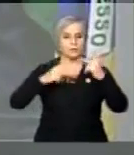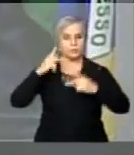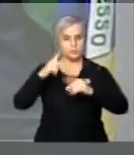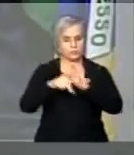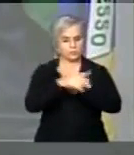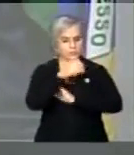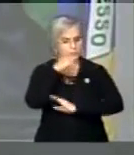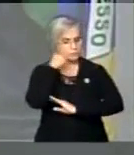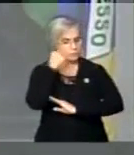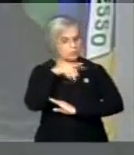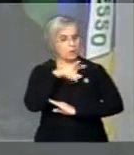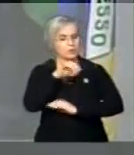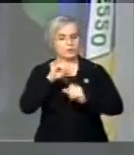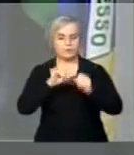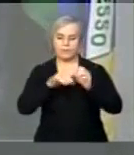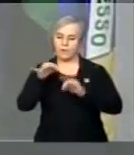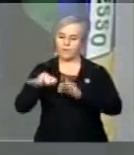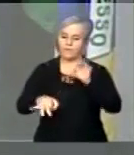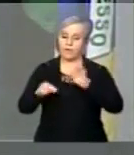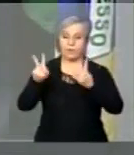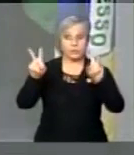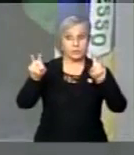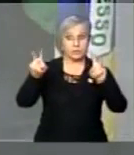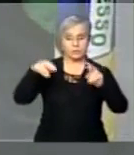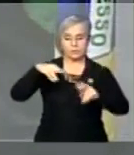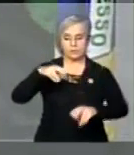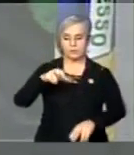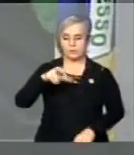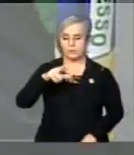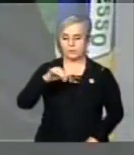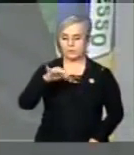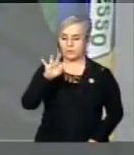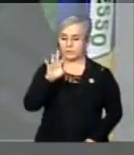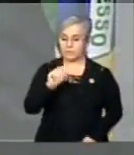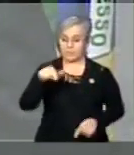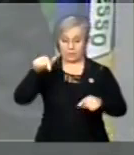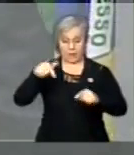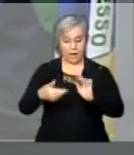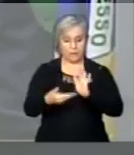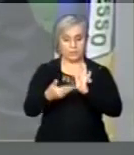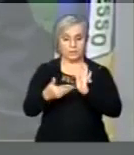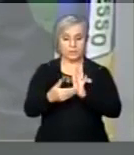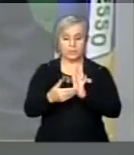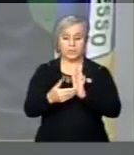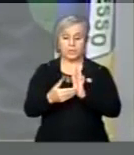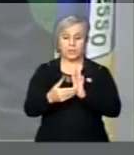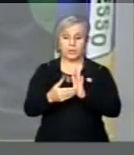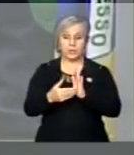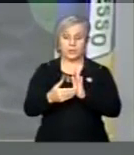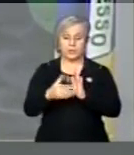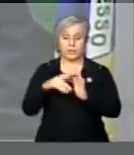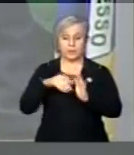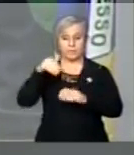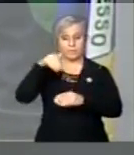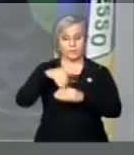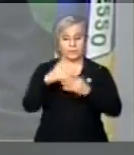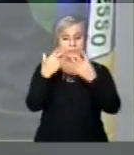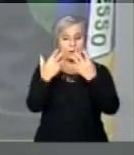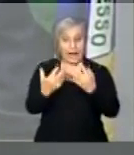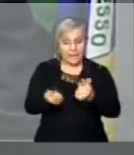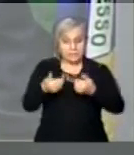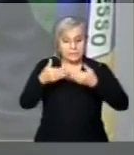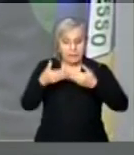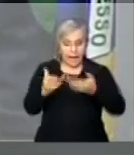casa que devem fazer o julgamento do mérito. Aqui foi feito o julgamento da admissibilidade. O importante é que se